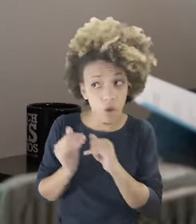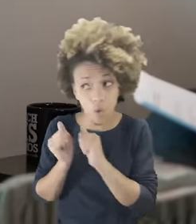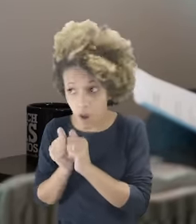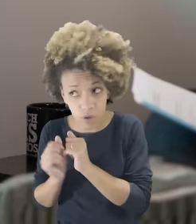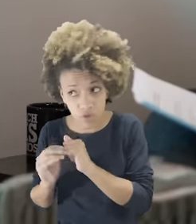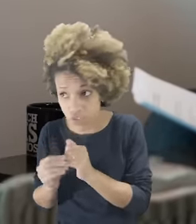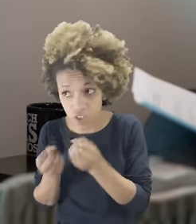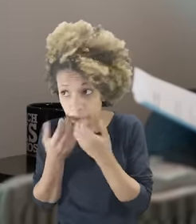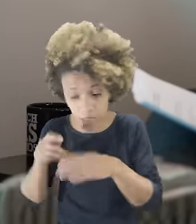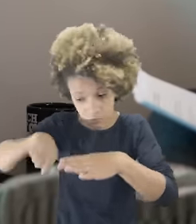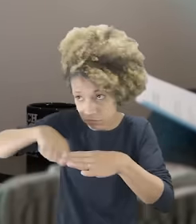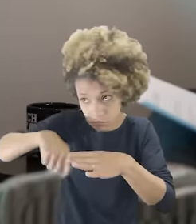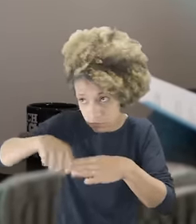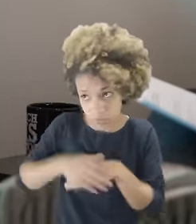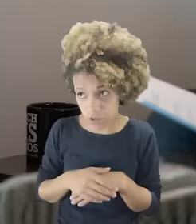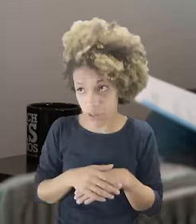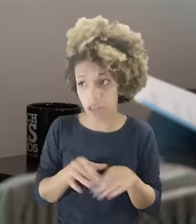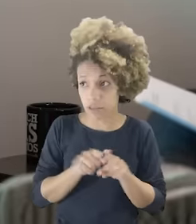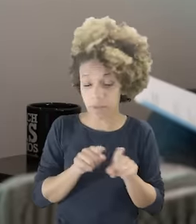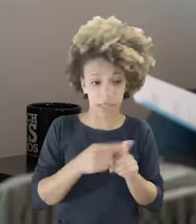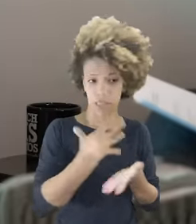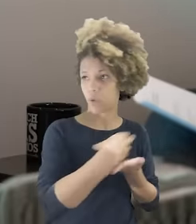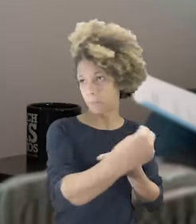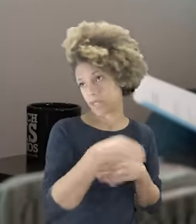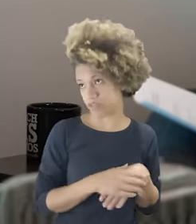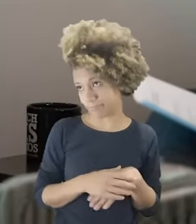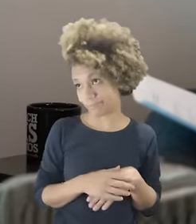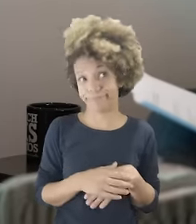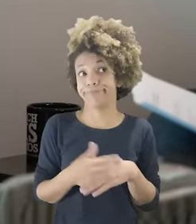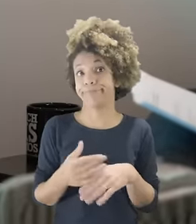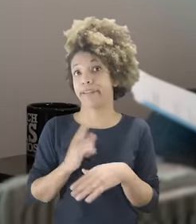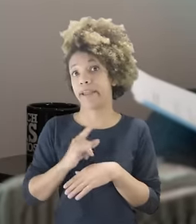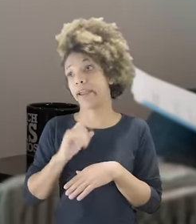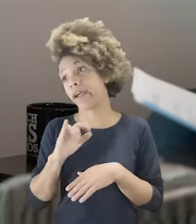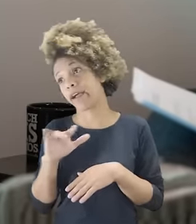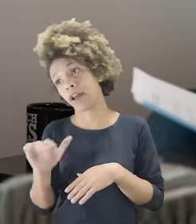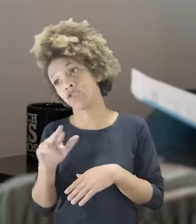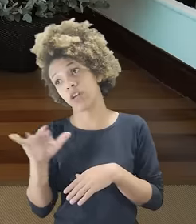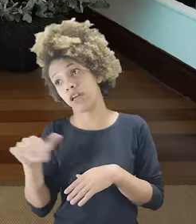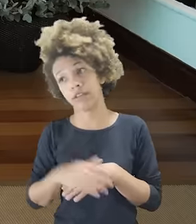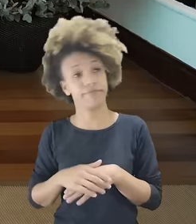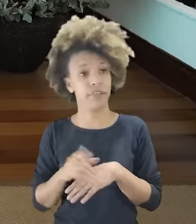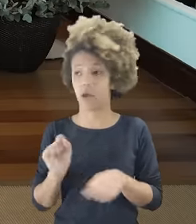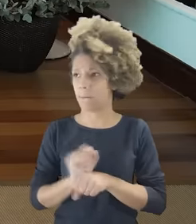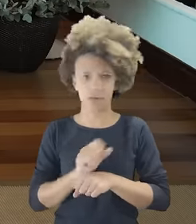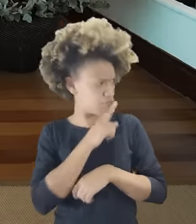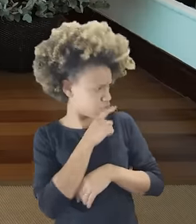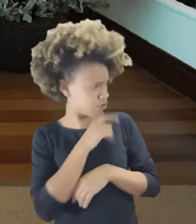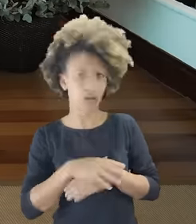bem feito hoje em dia a gente já vê tem gente que tá me copiando tem Cláudia Raia é uma que não para jura